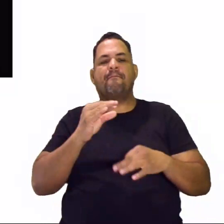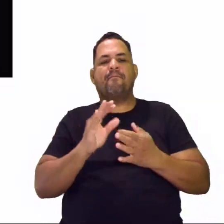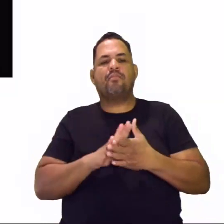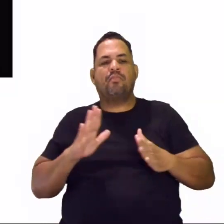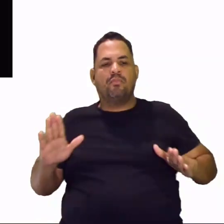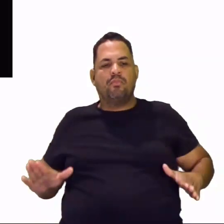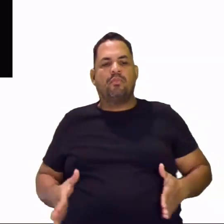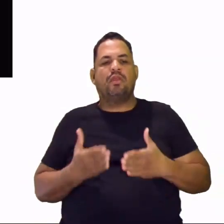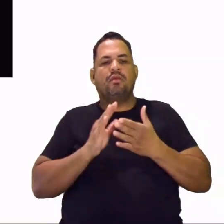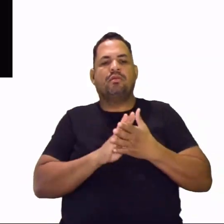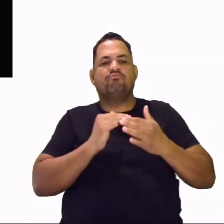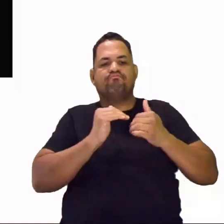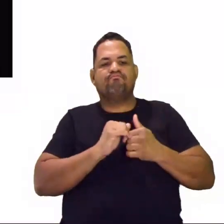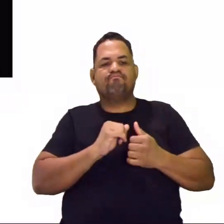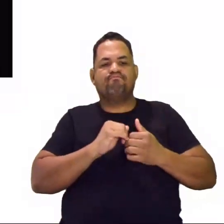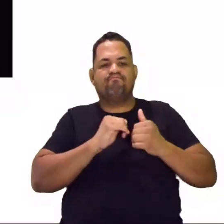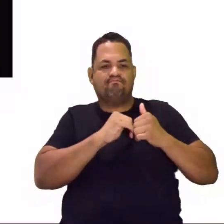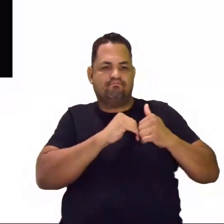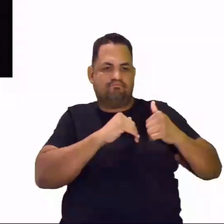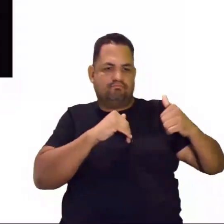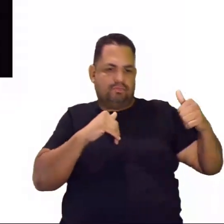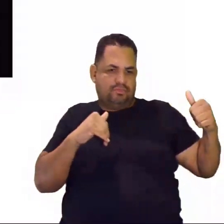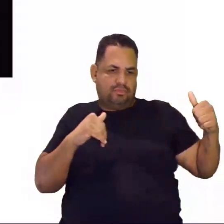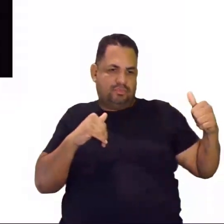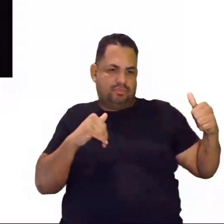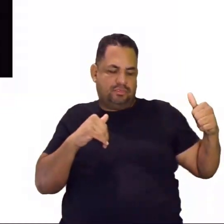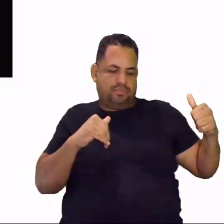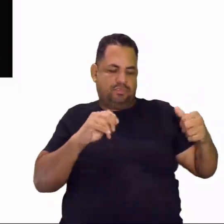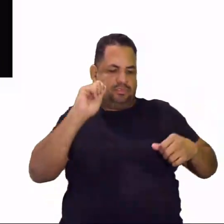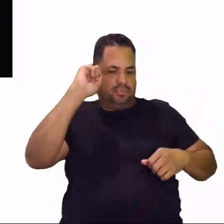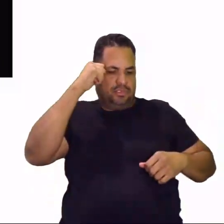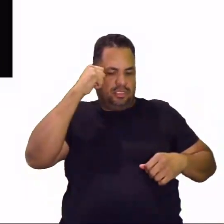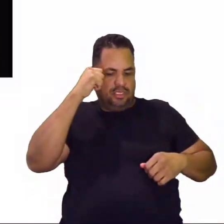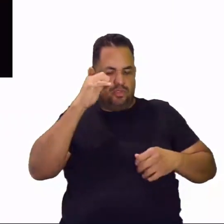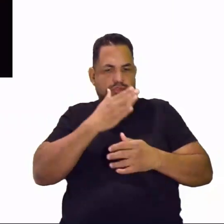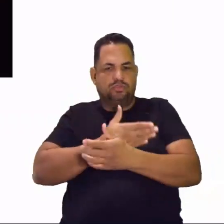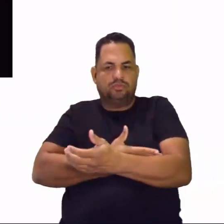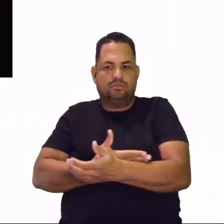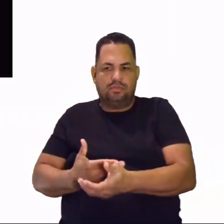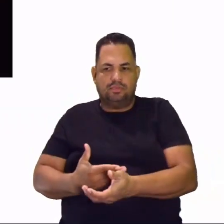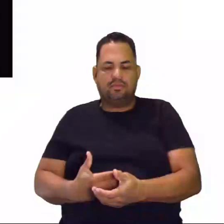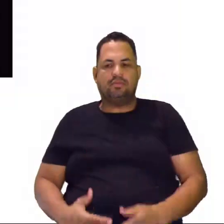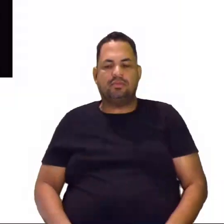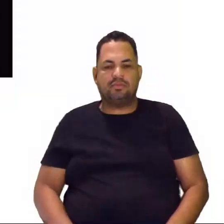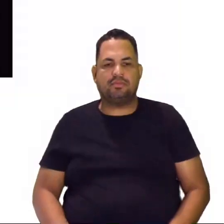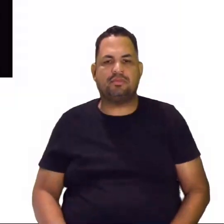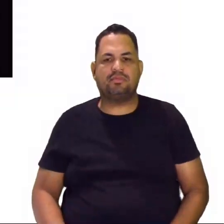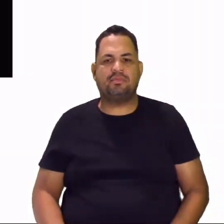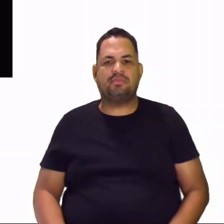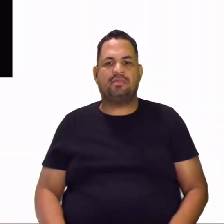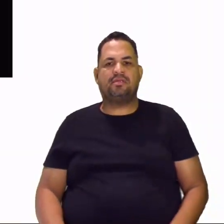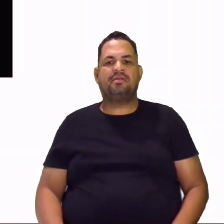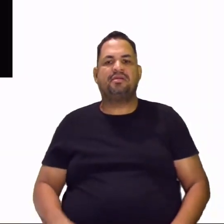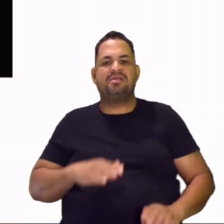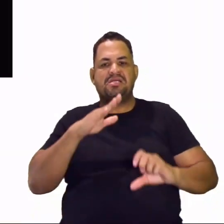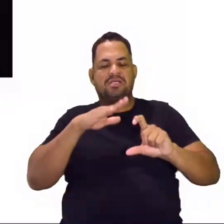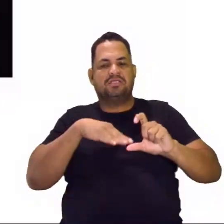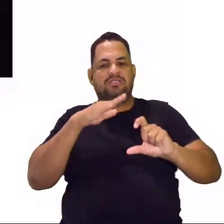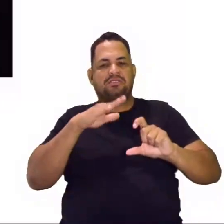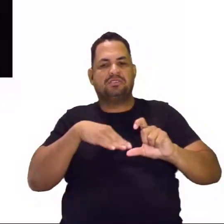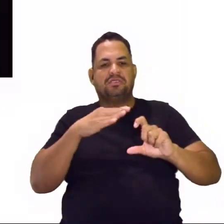promover o distanciamento entre negros e brancos. Então, para ele, isso é uma falácia. Isso aí, esse mito